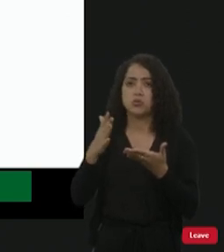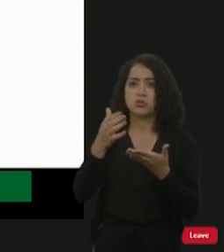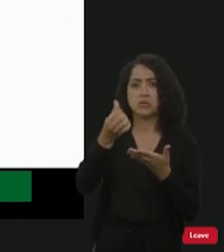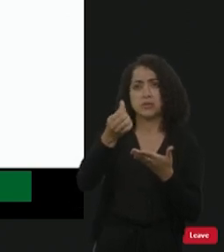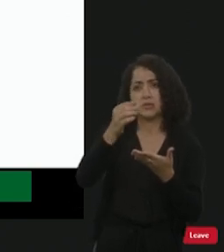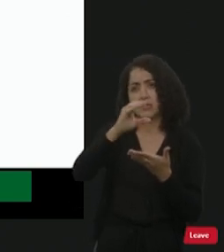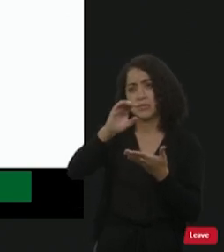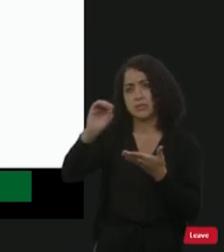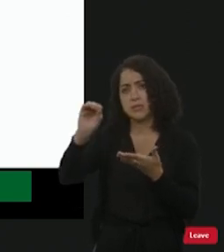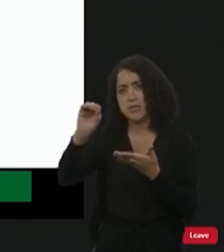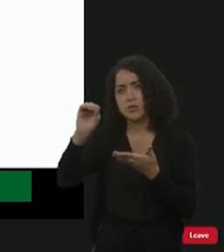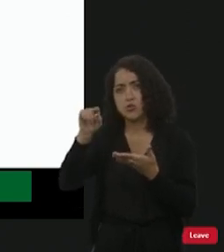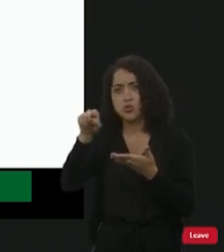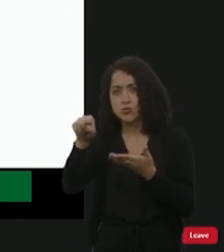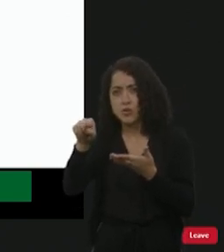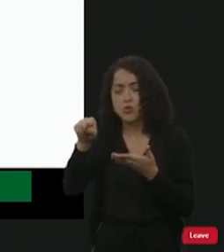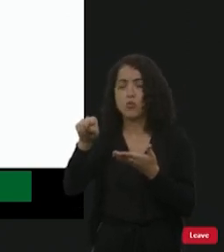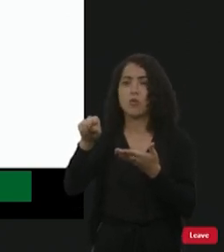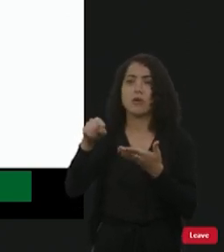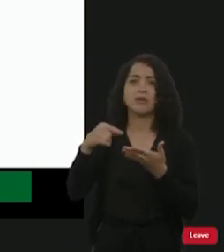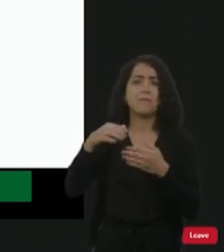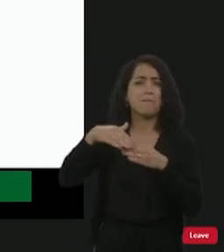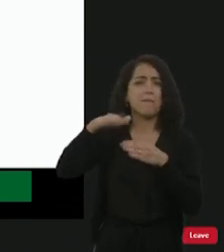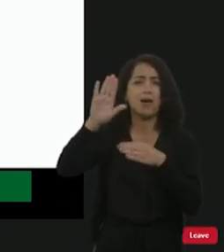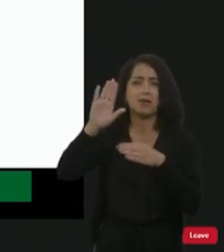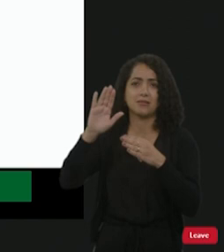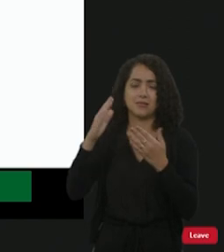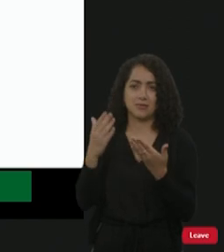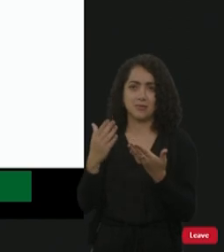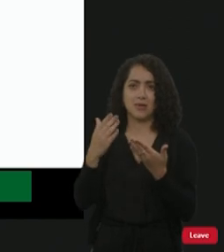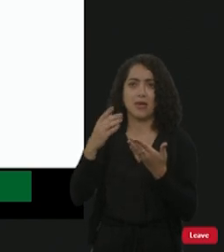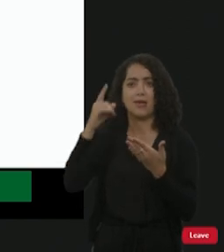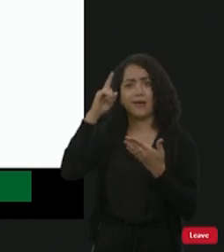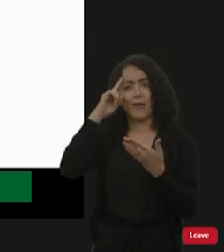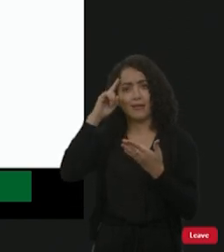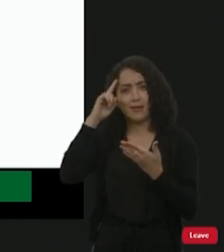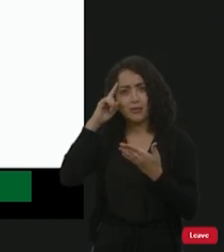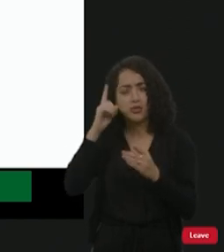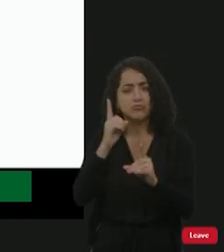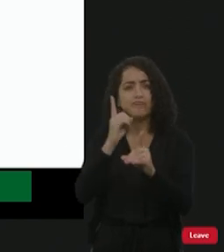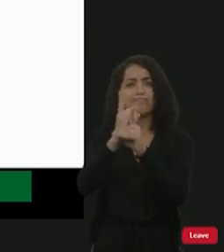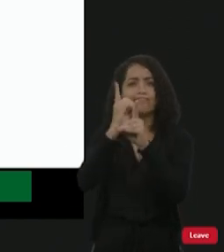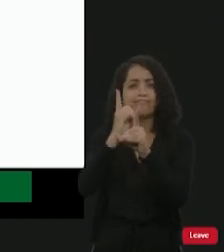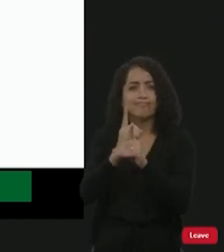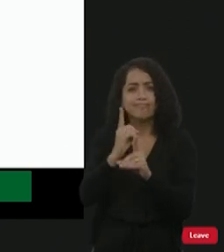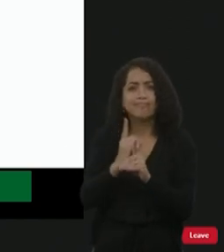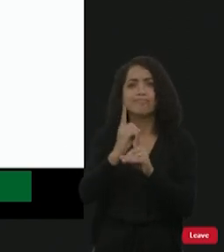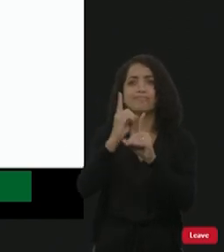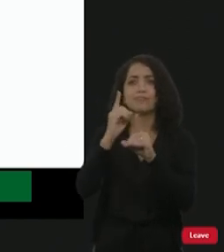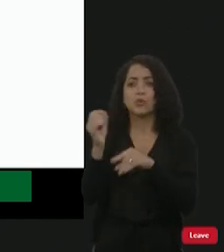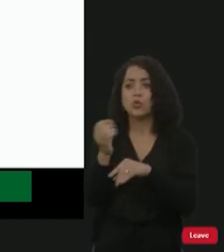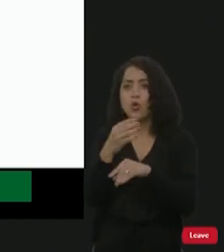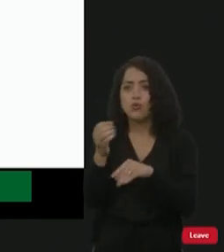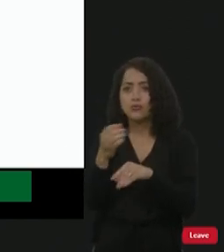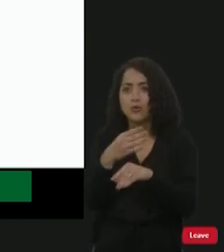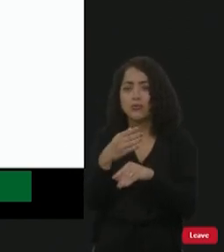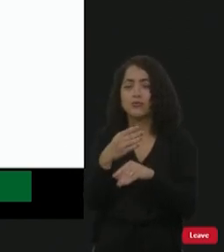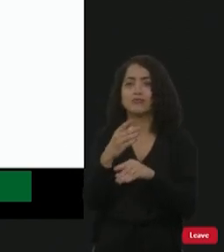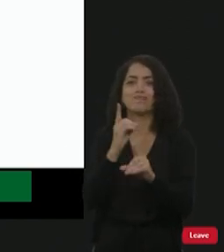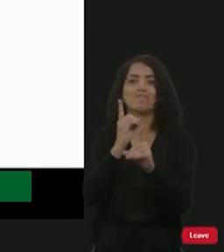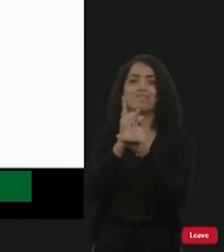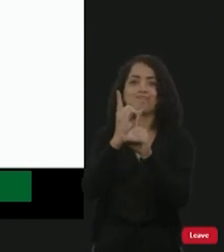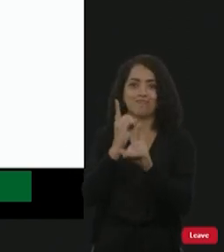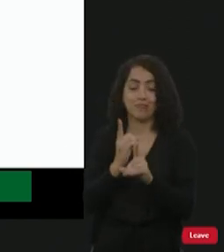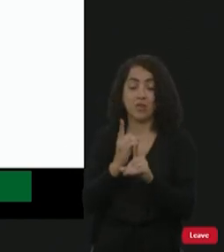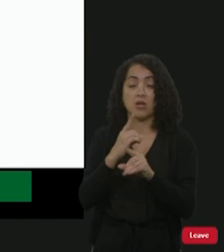mil descritos, existem muito mais. Então, a cada dia são descobertos novos tipos de erros inatos. Tá? Então, quando a gente